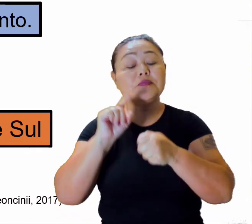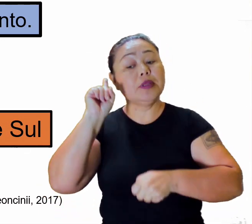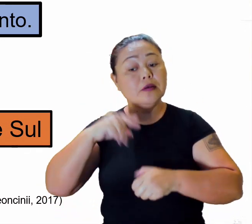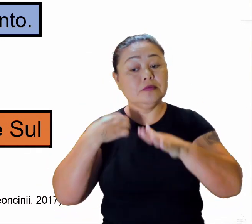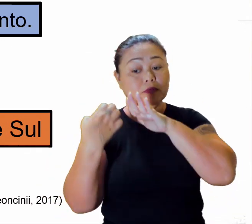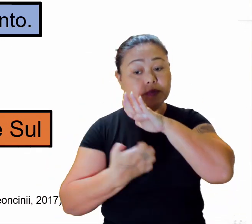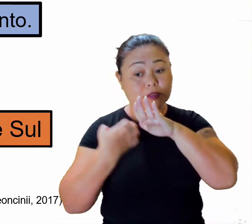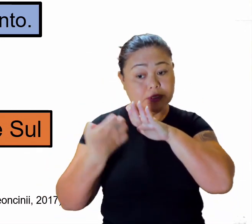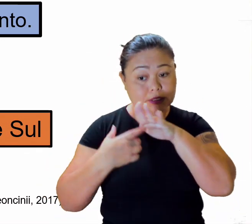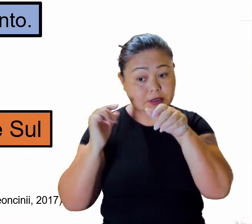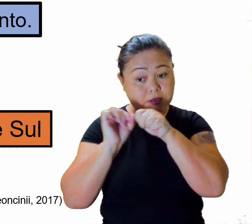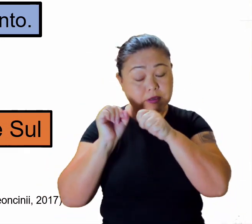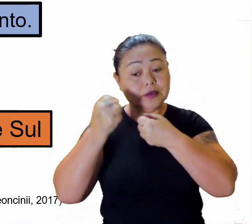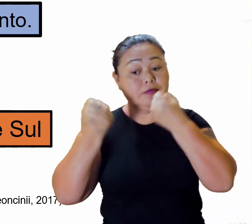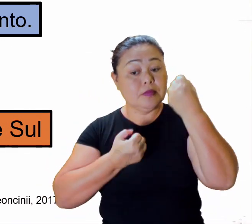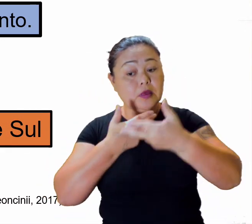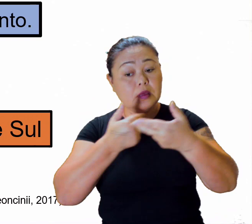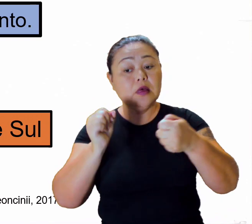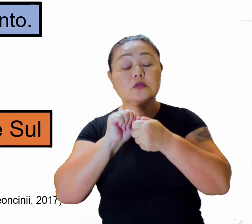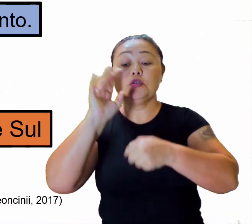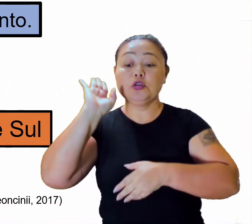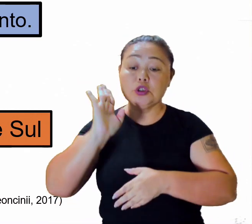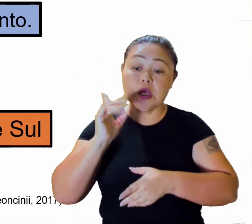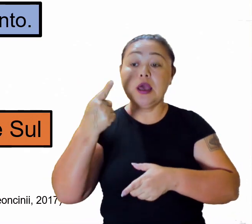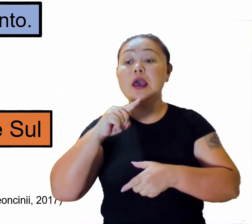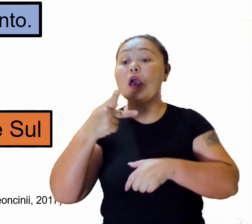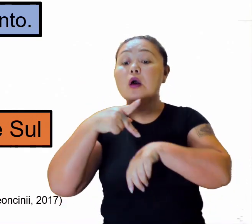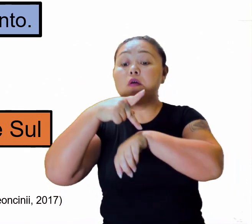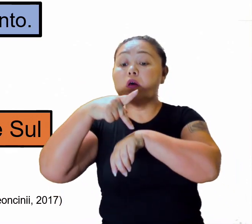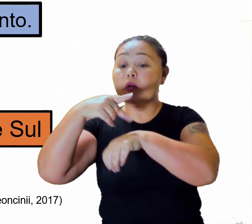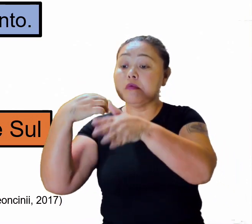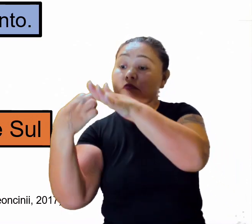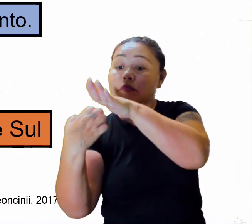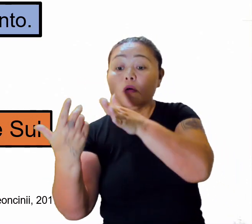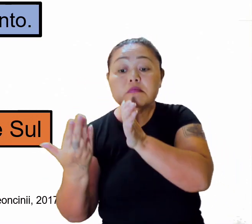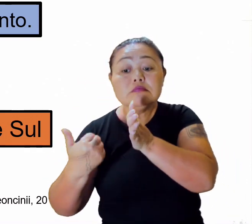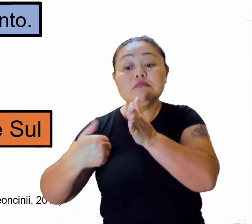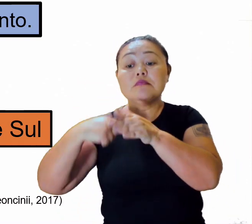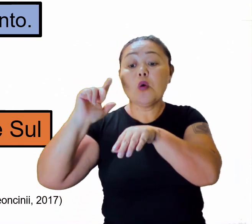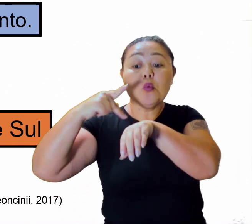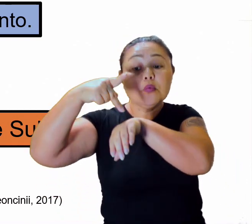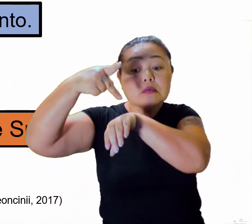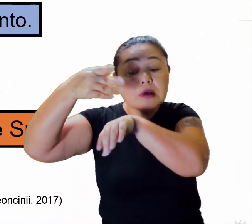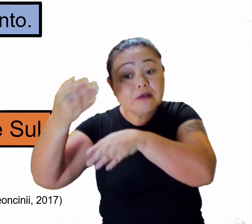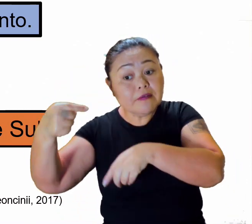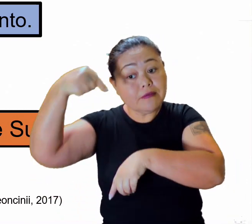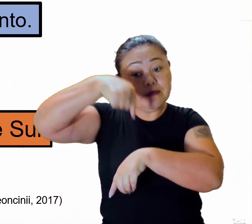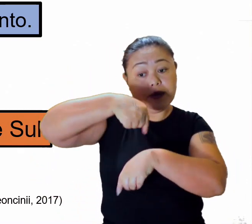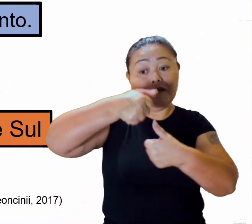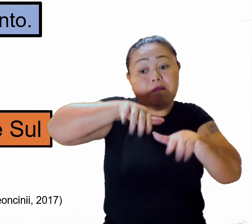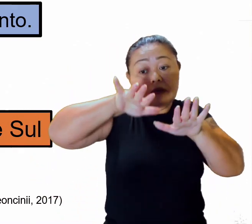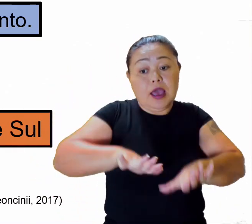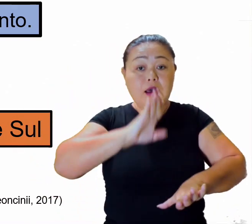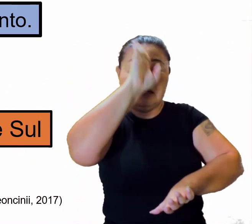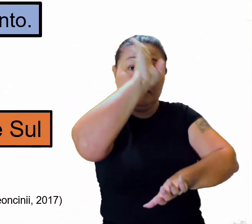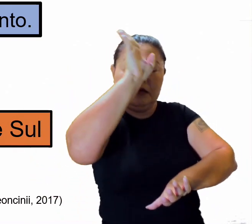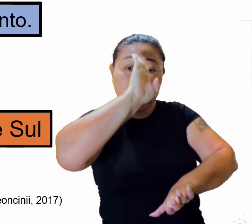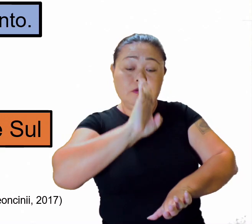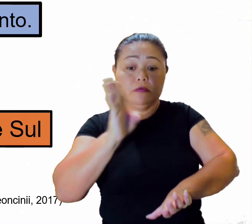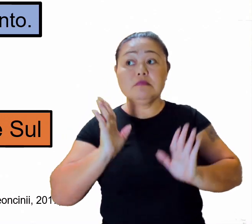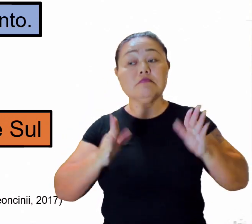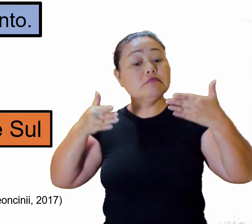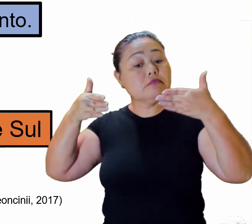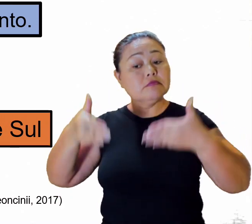indústria automobilística já eram multinacionais, que vieram e se instalaram aqui no Brasil. E essa concentração